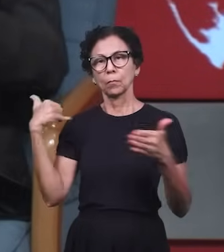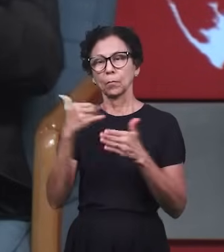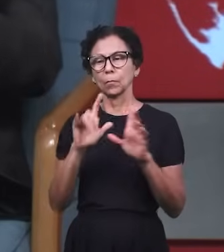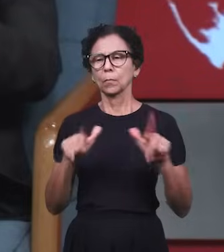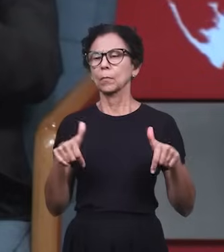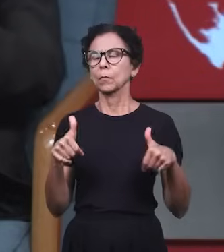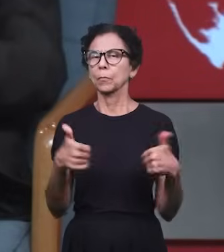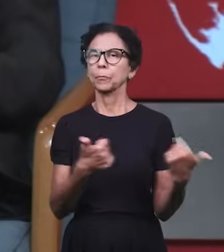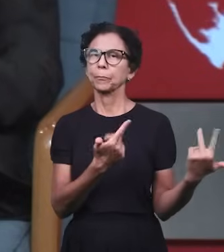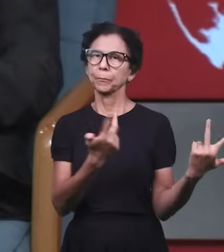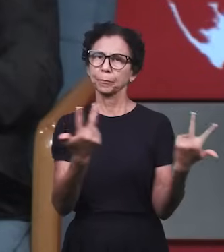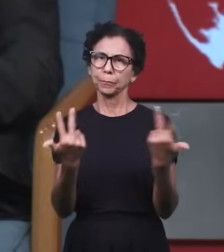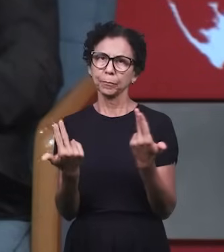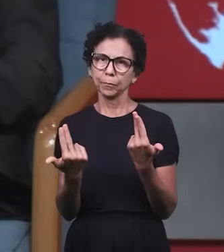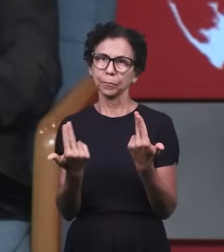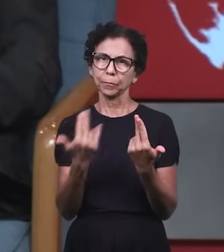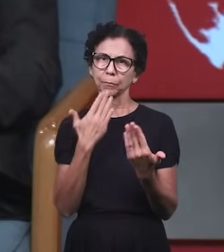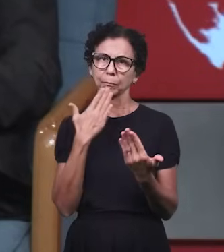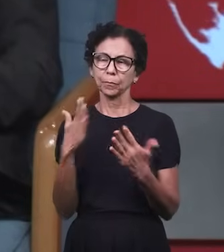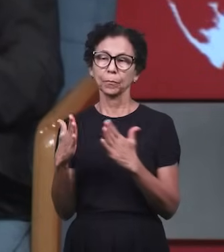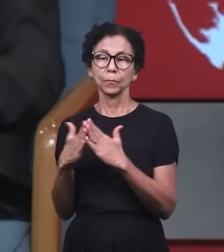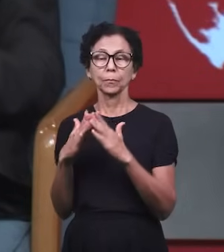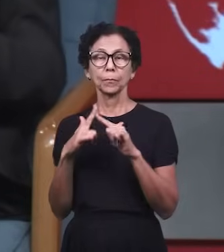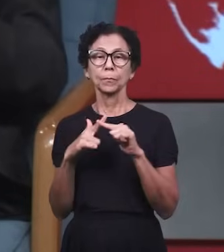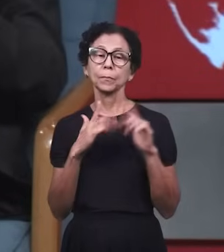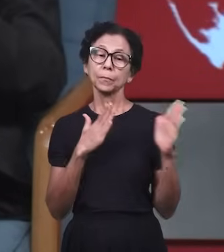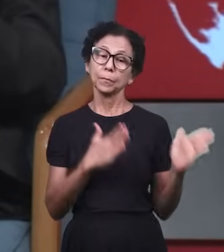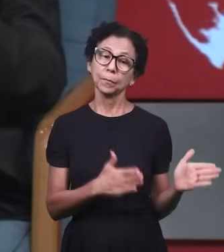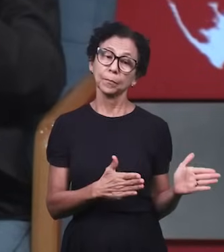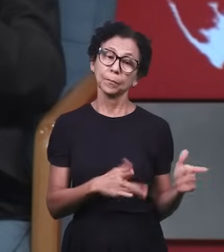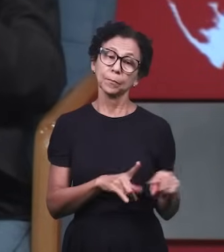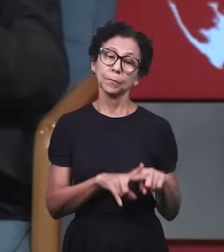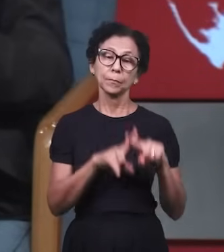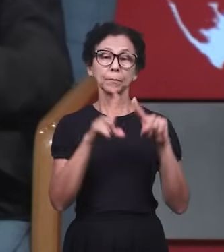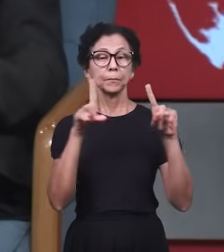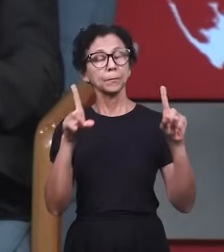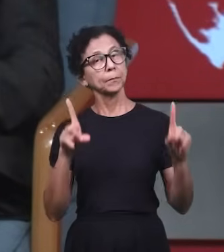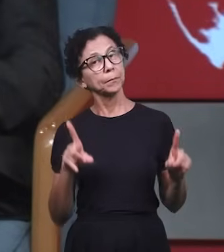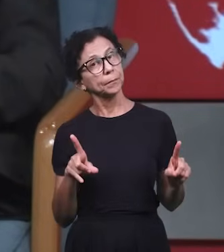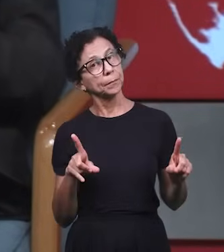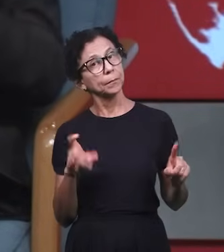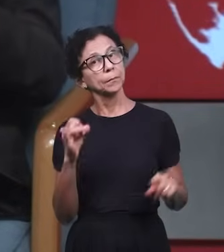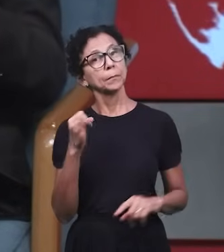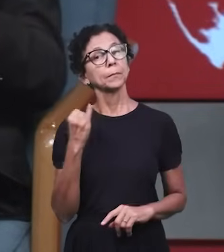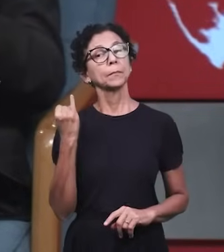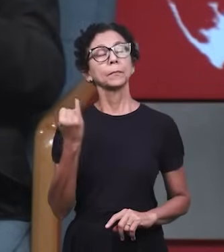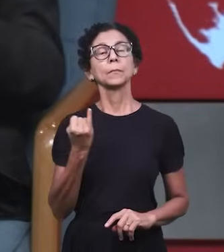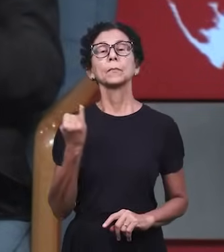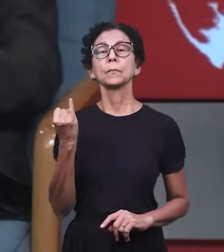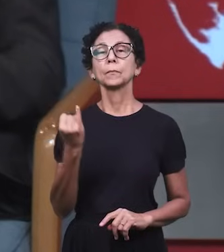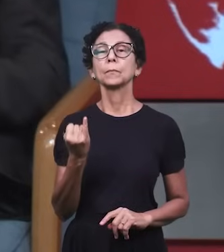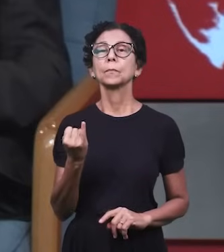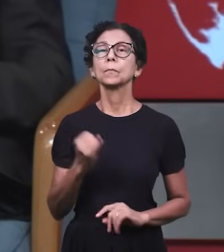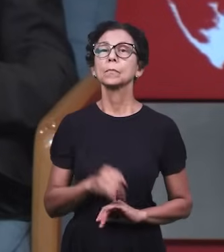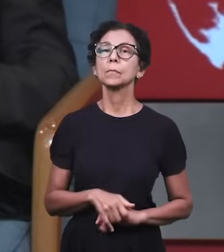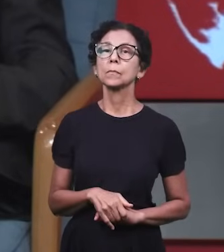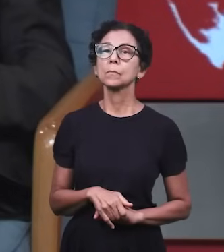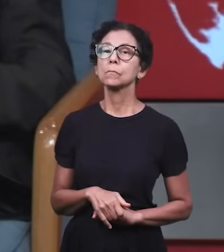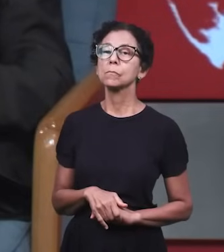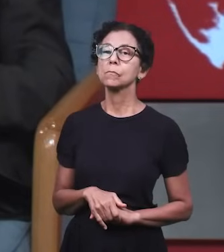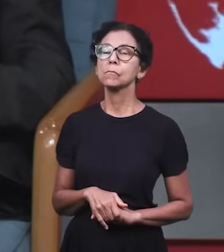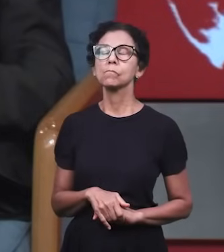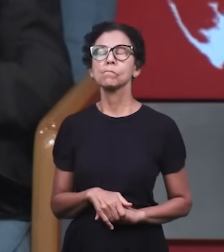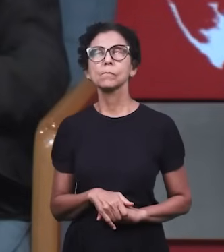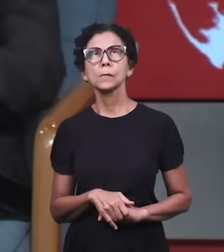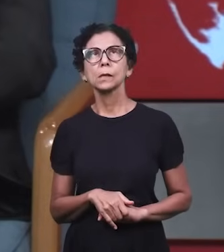Então, a plenitude do Espírito Santo na vida da igreja. Mas, aí é que é importante